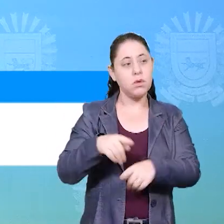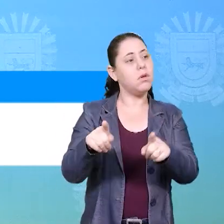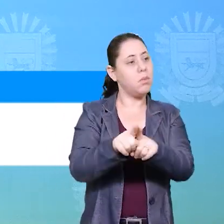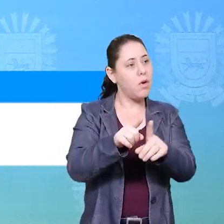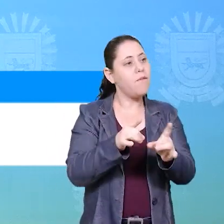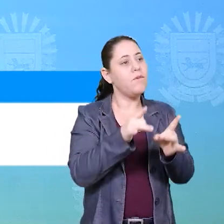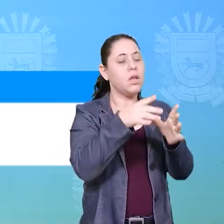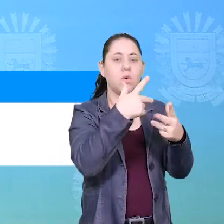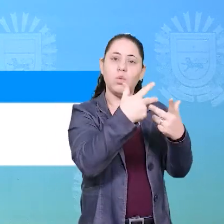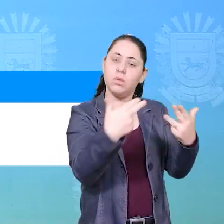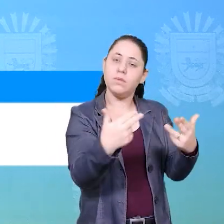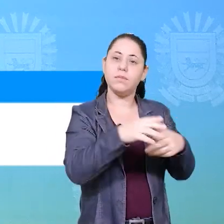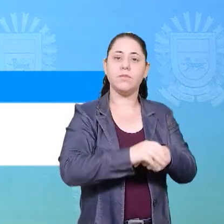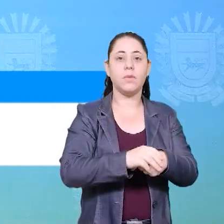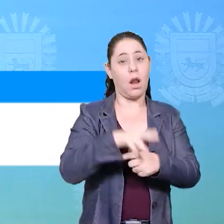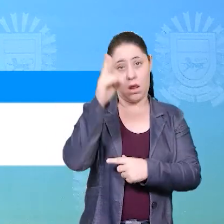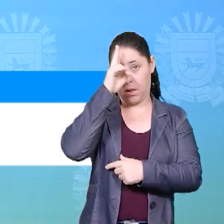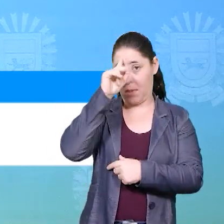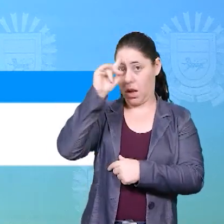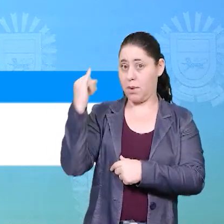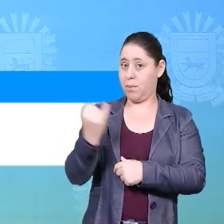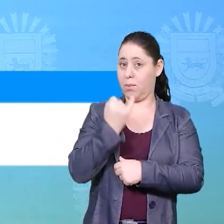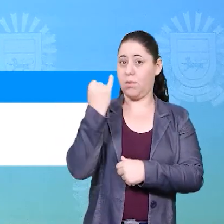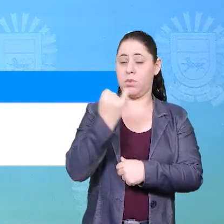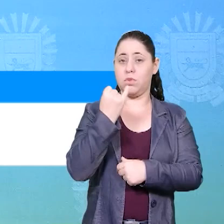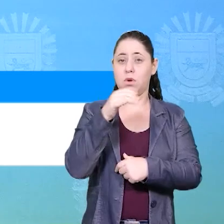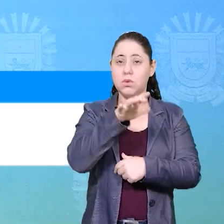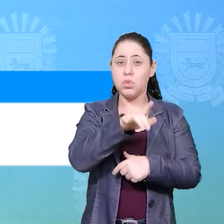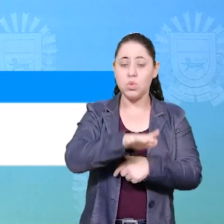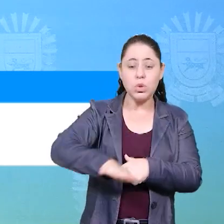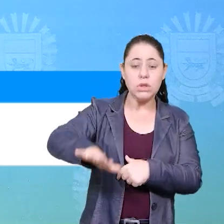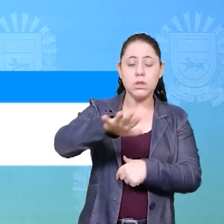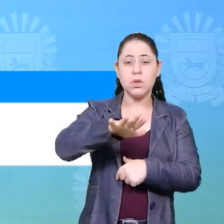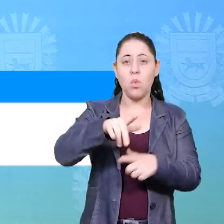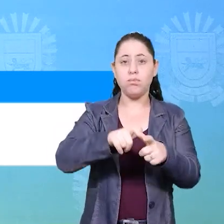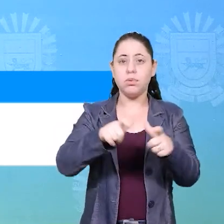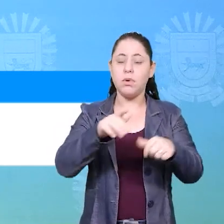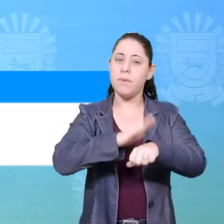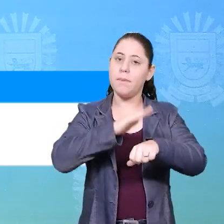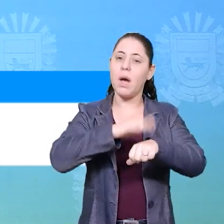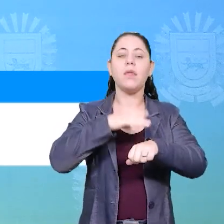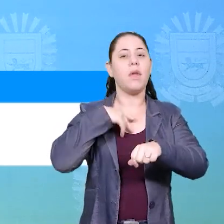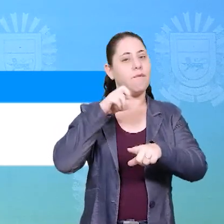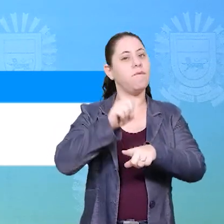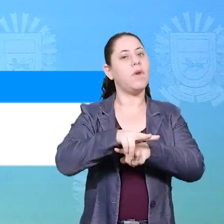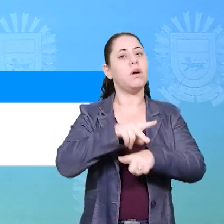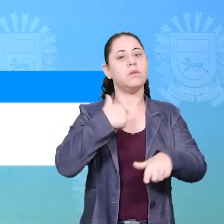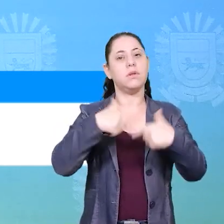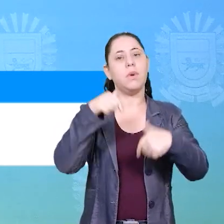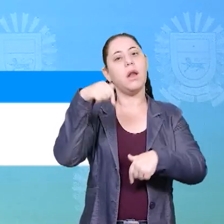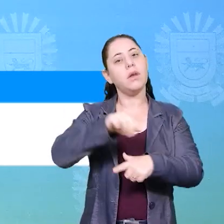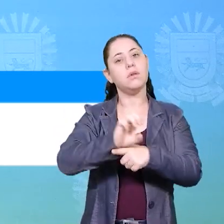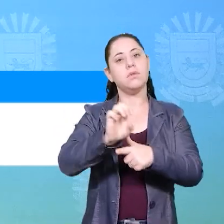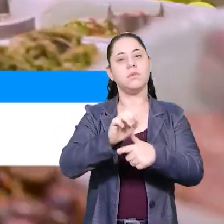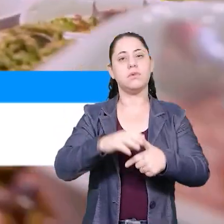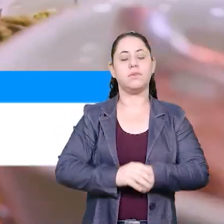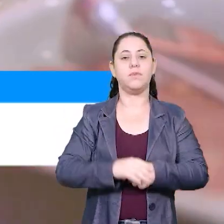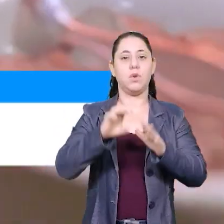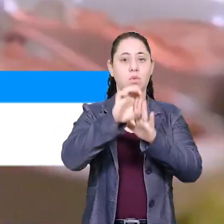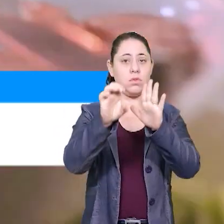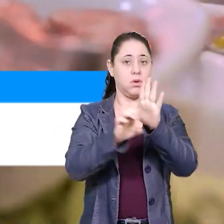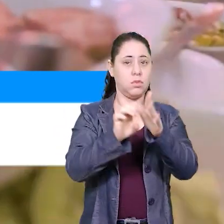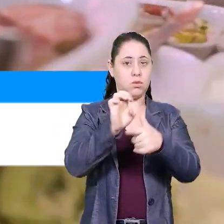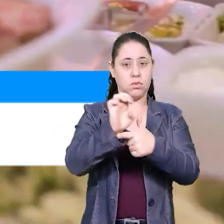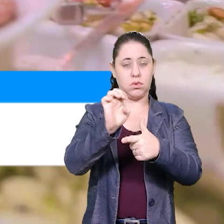o governo com mais facilidade. E tem que lembrar que esse é um setor importantíssimo, um dos mais que geram empregos.